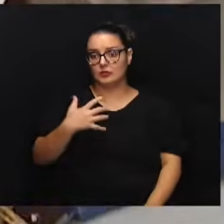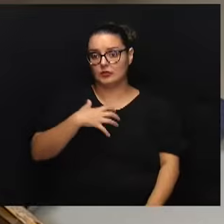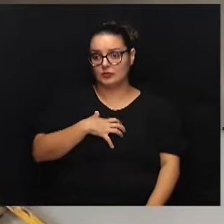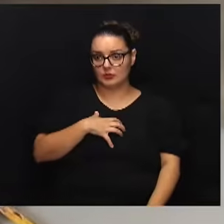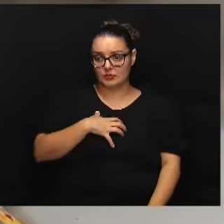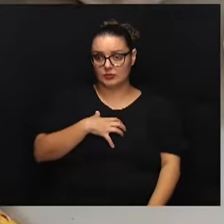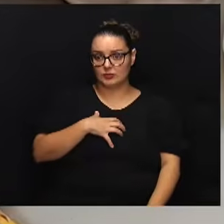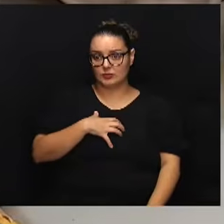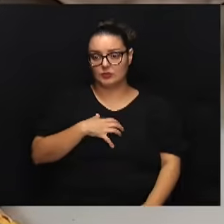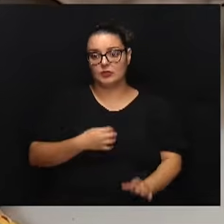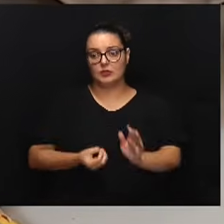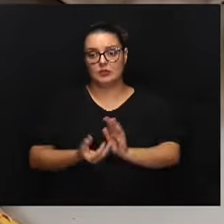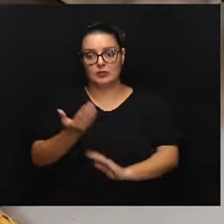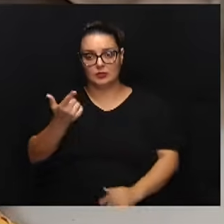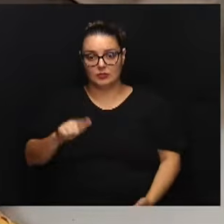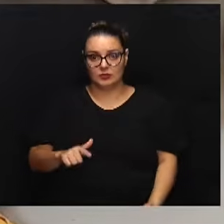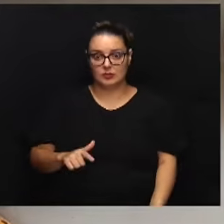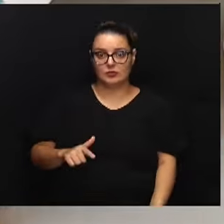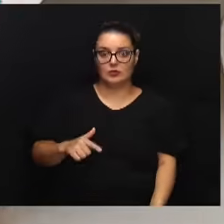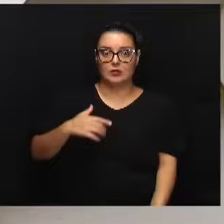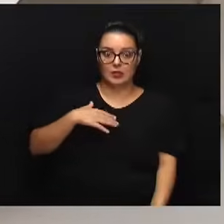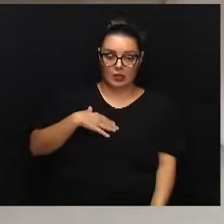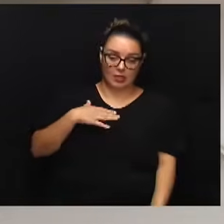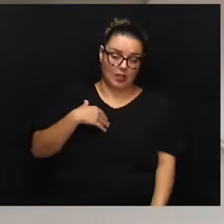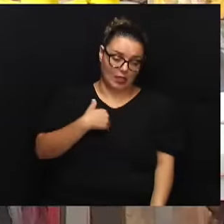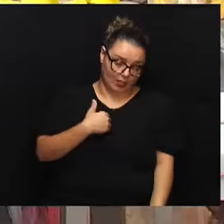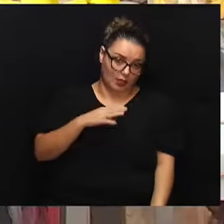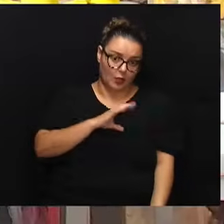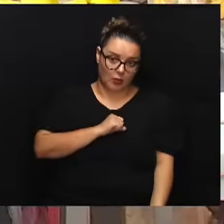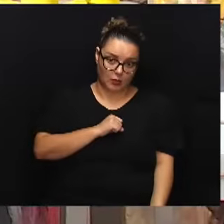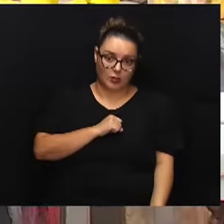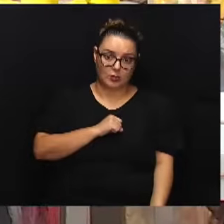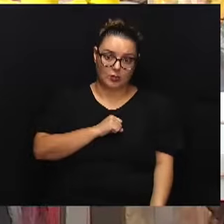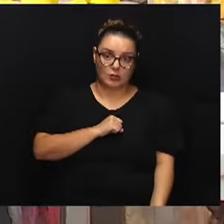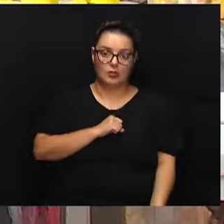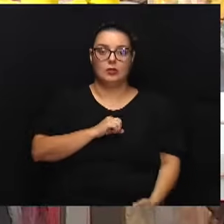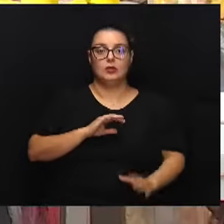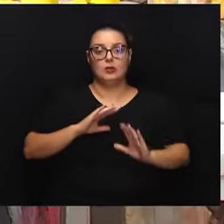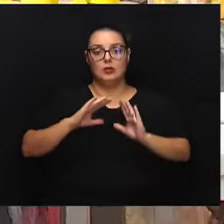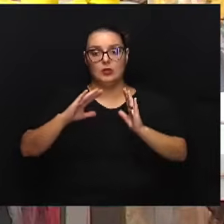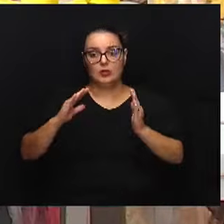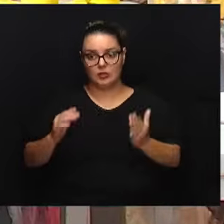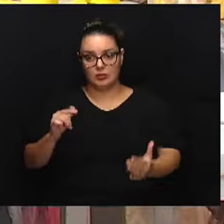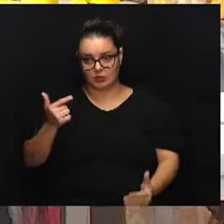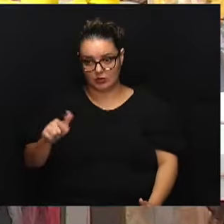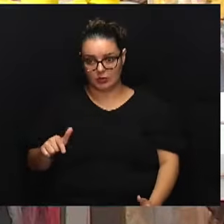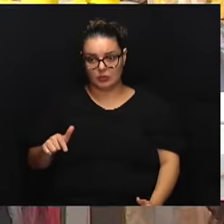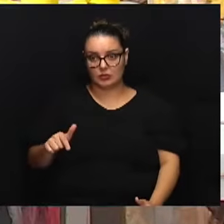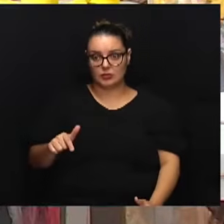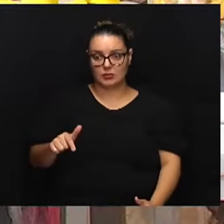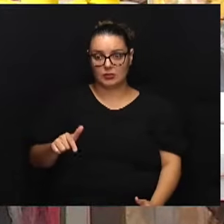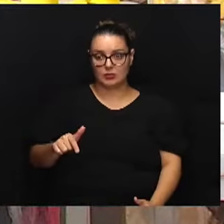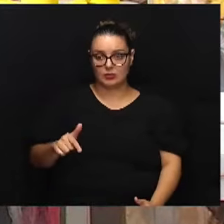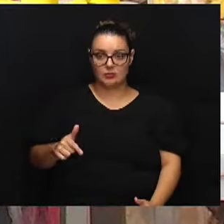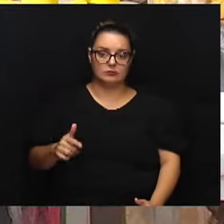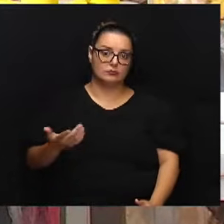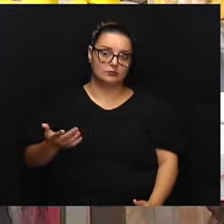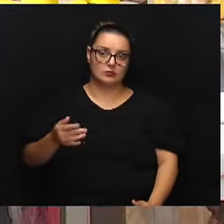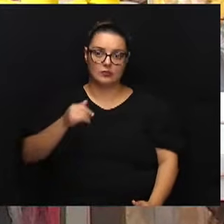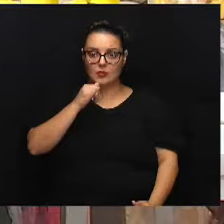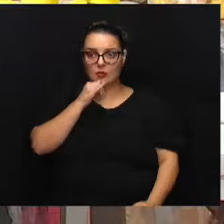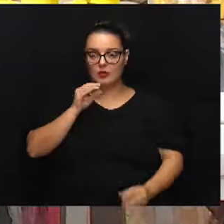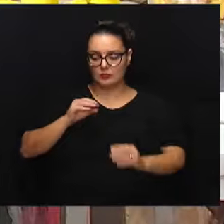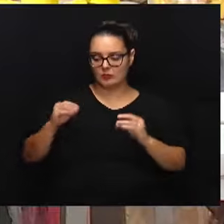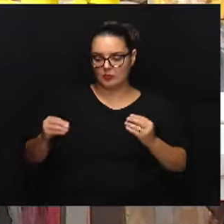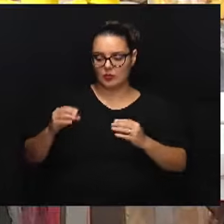poder recriar. Eu gosto de continuar a pintura na lateral. Ah, se aqui está o pôr